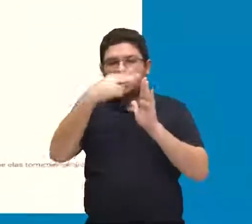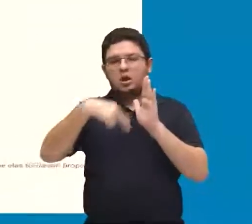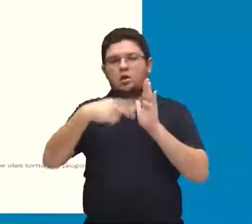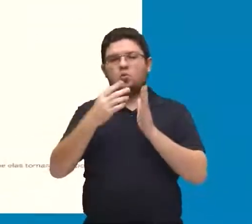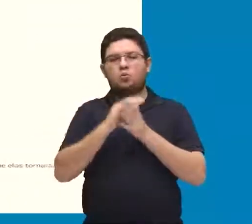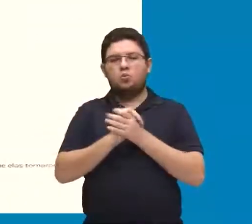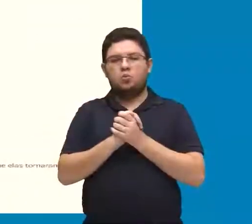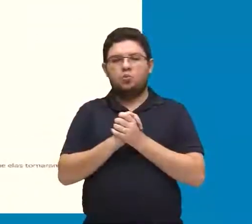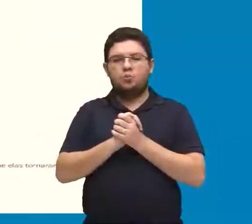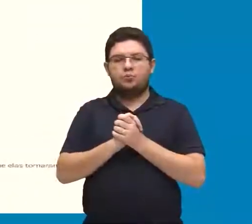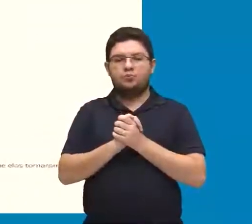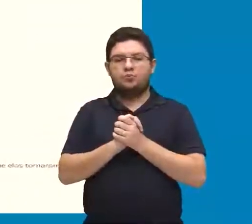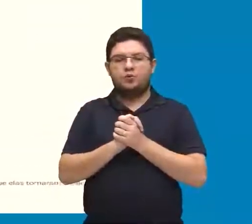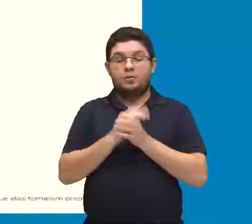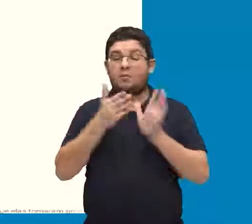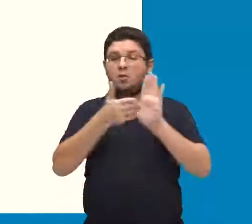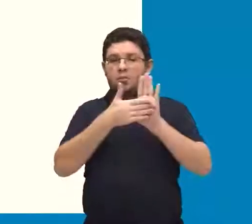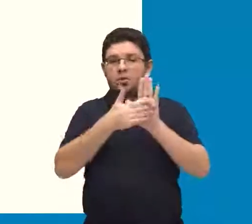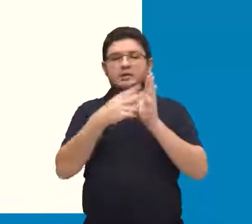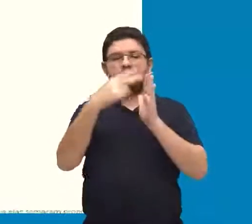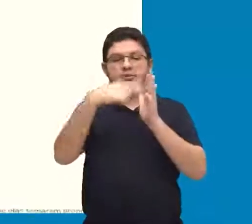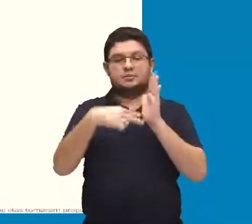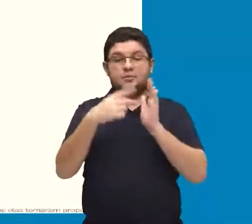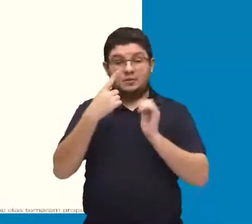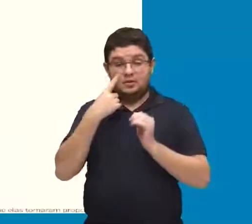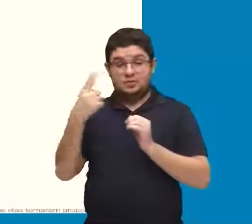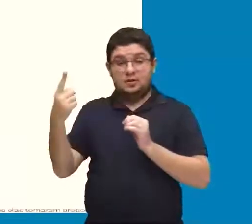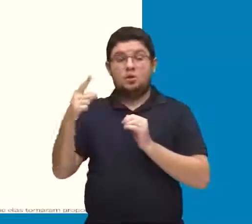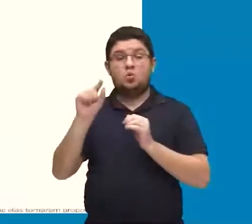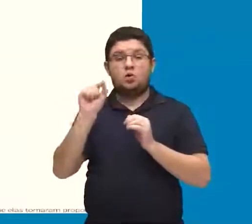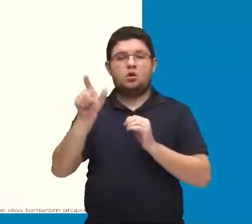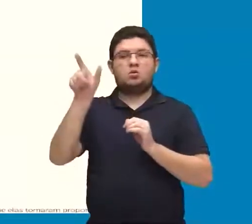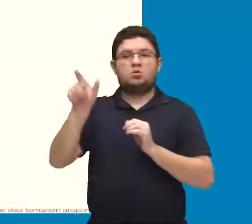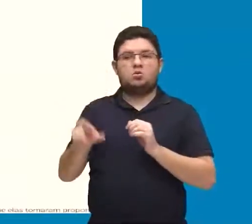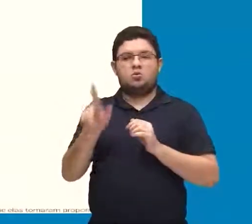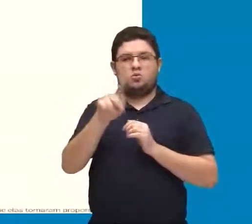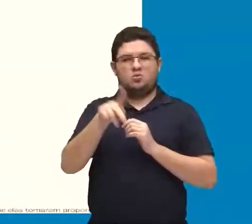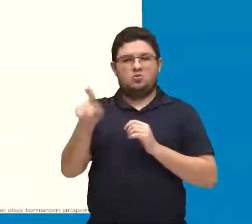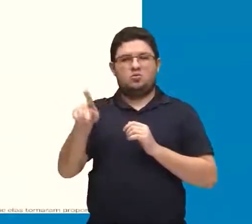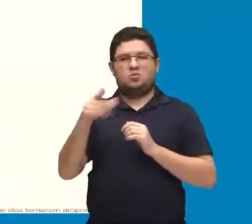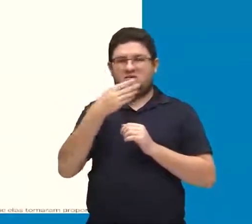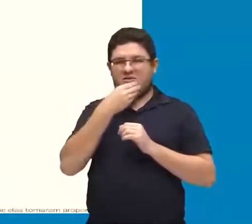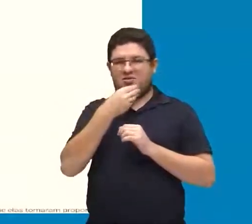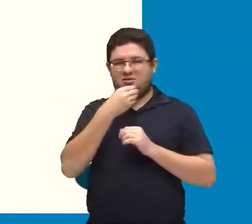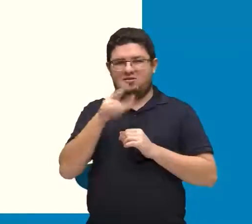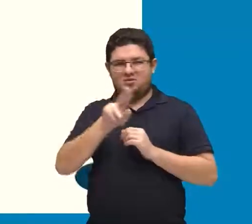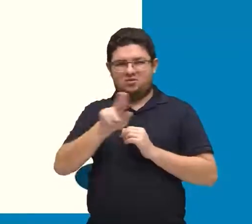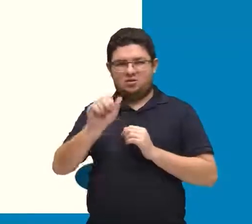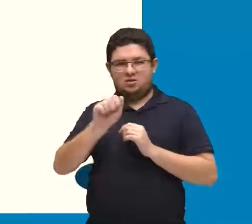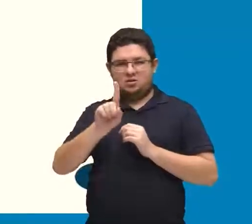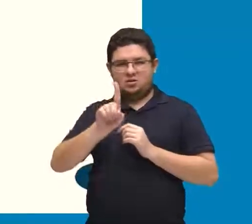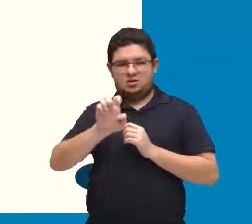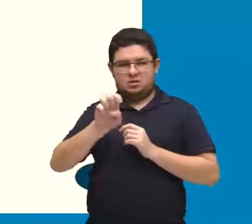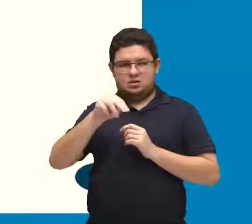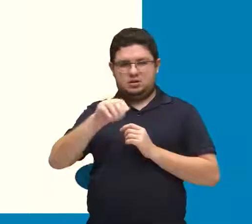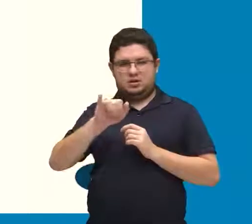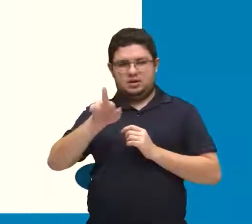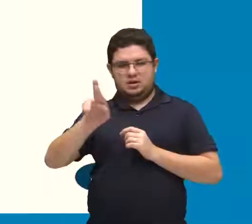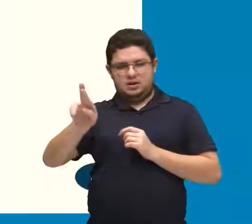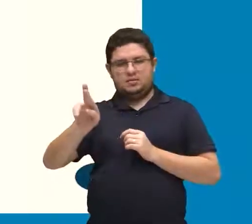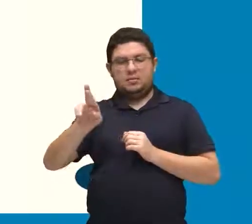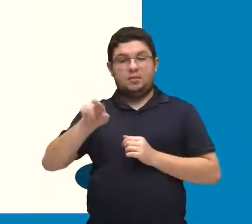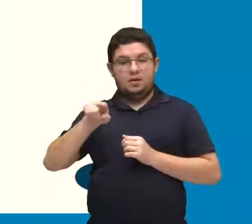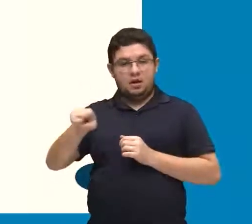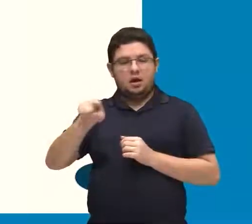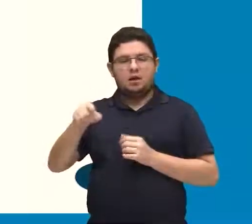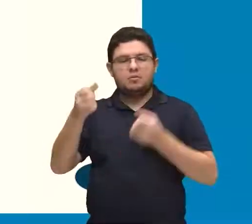aqui é do professor Ademir Pinheiro, tá bom? E ele fala sobre os perigos da fake news, então visita lá.